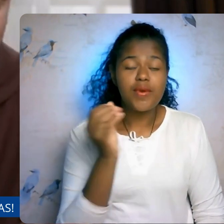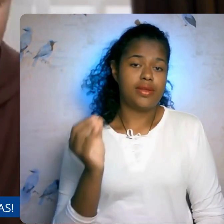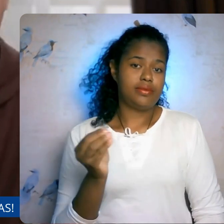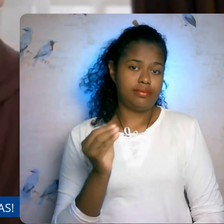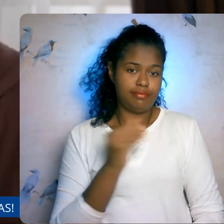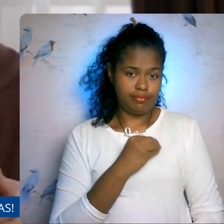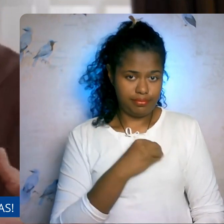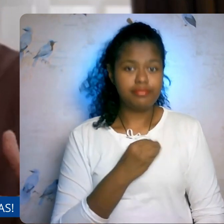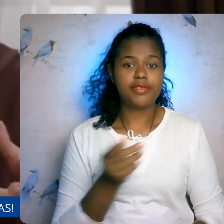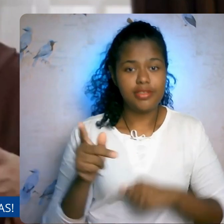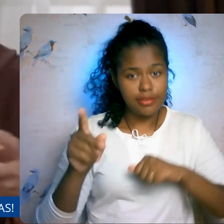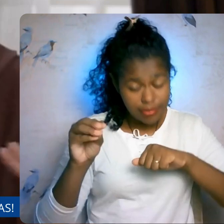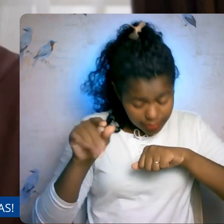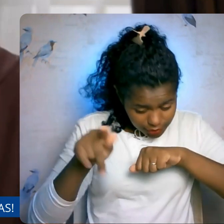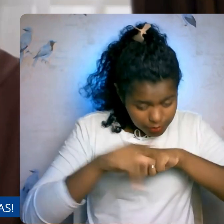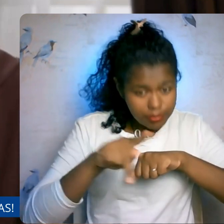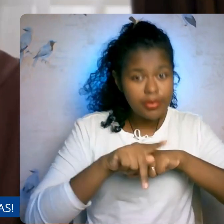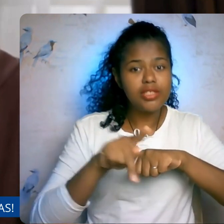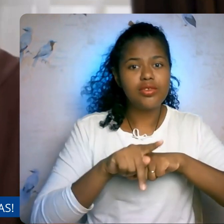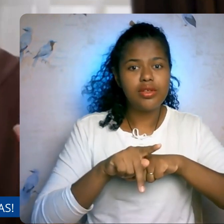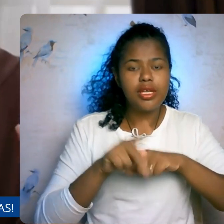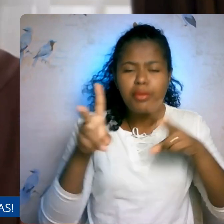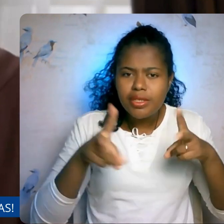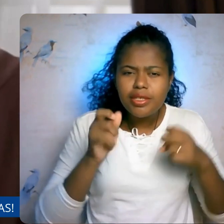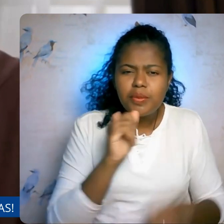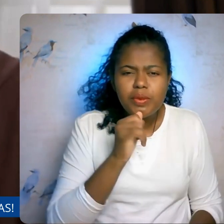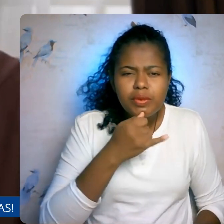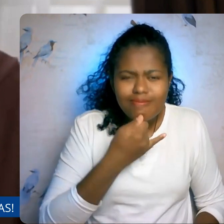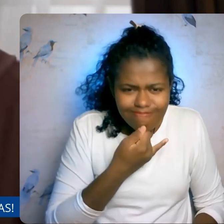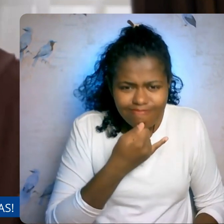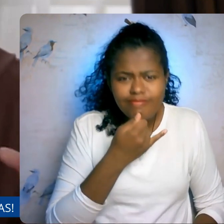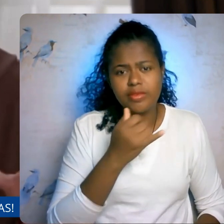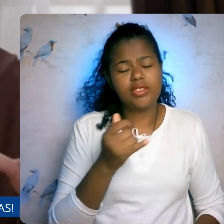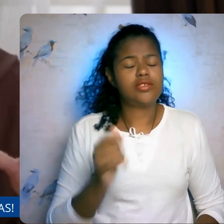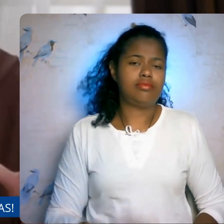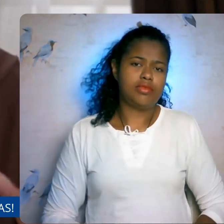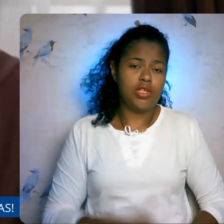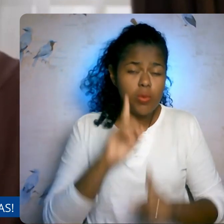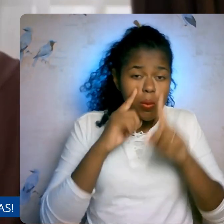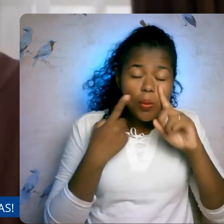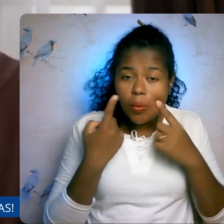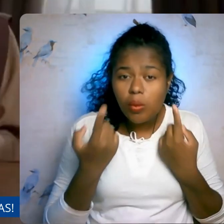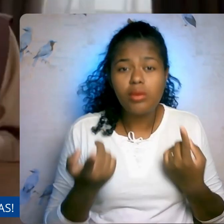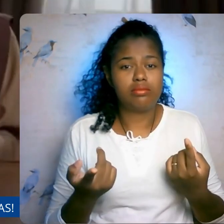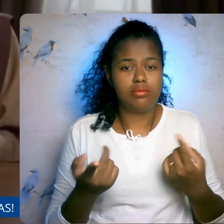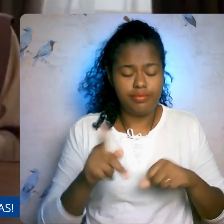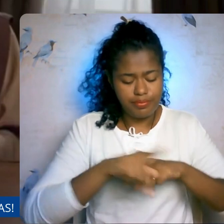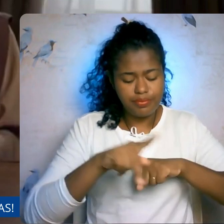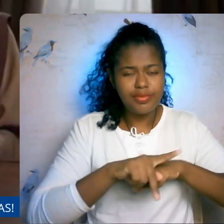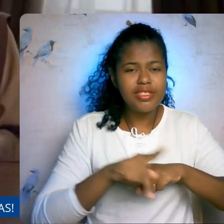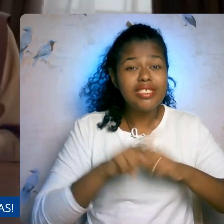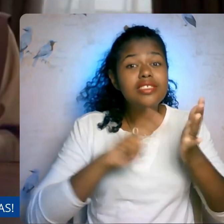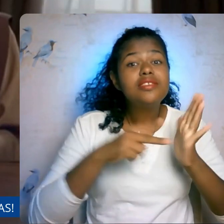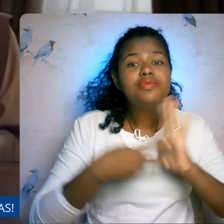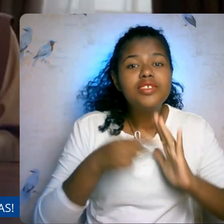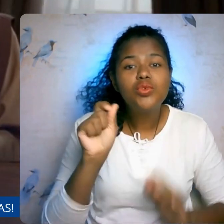Pedro chora amargamente porque Pedro se arrepende. Tem esse dado importante, arrependimento. Abra